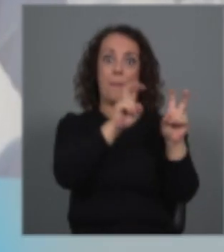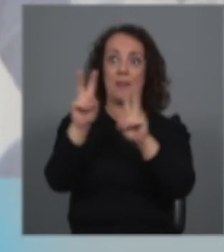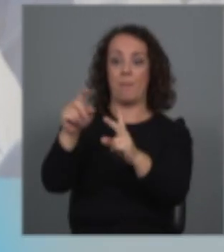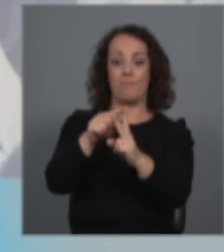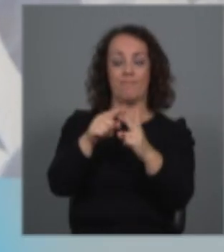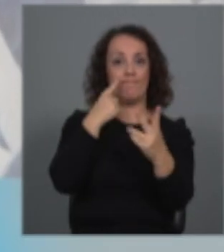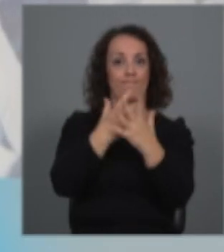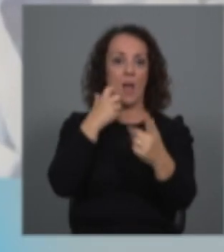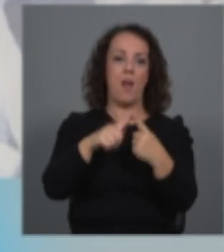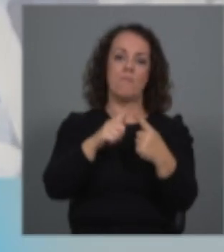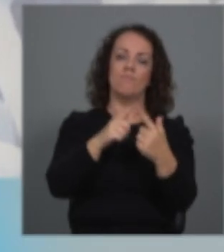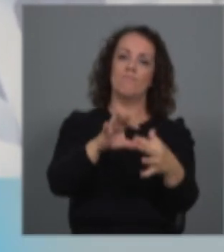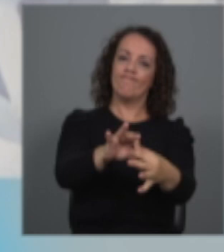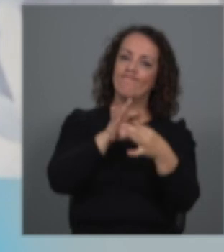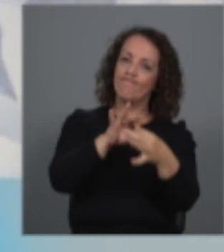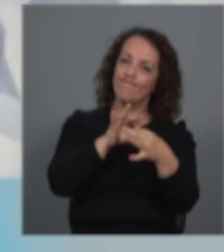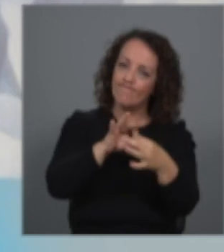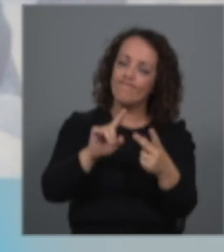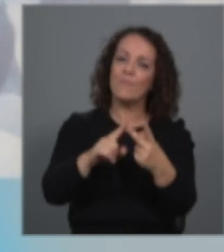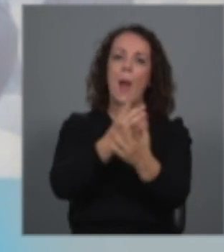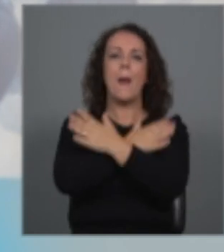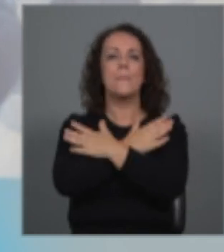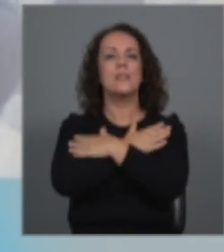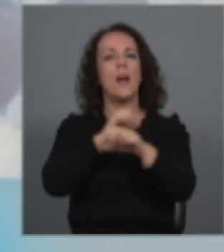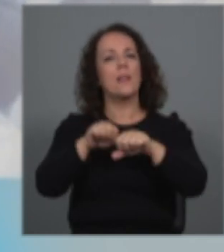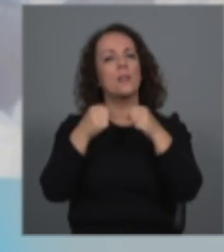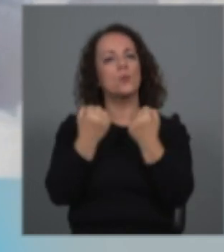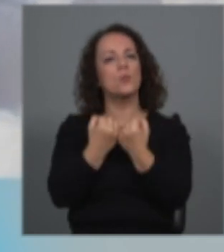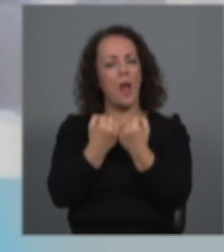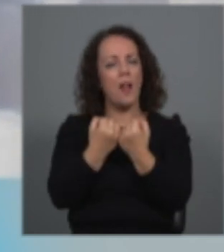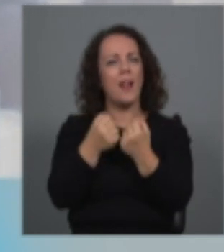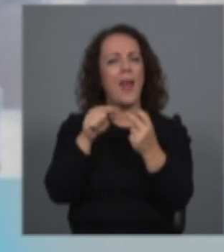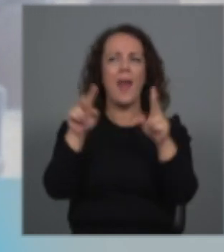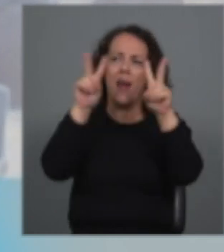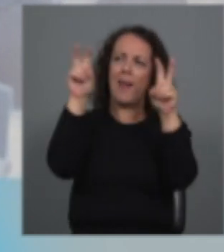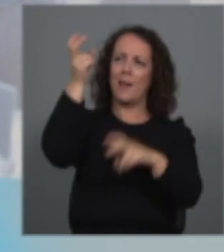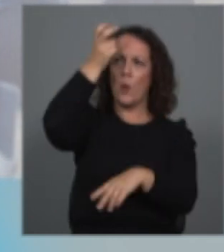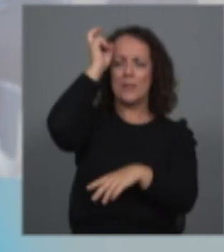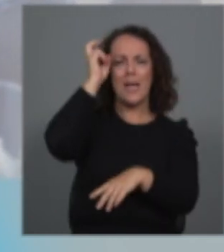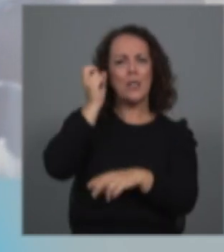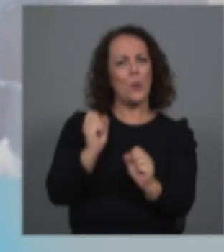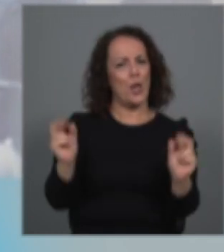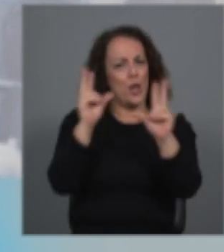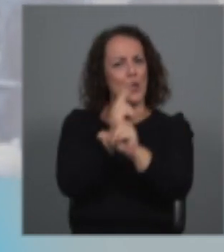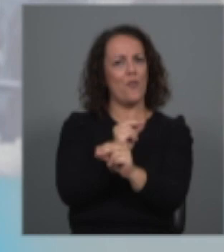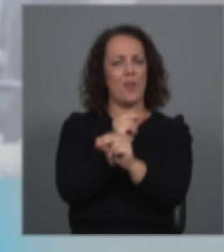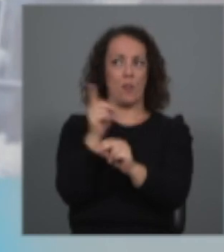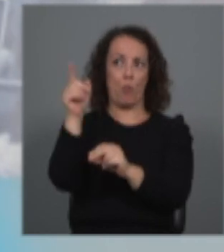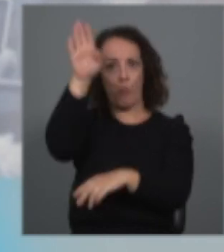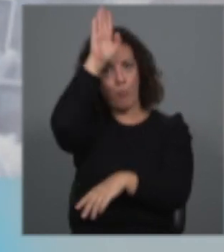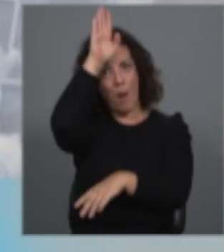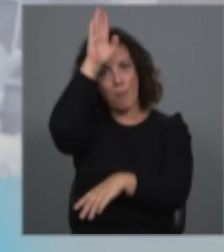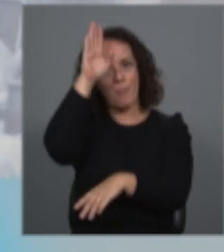Portanto, a fraternidade e amizade social. Esse da amizade social, de alguma forma, é inovador, é criado pelo Papa